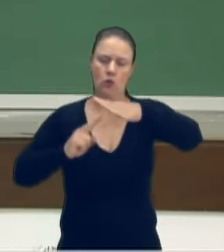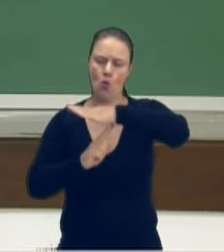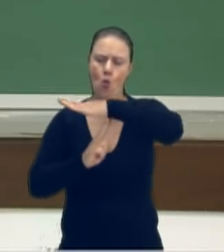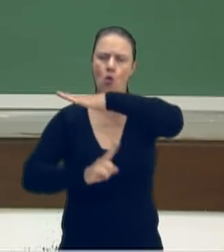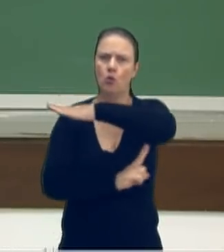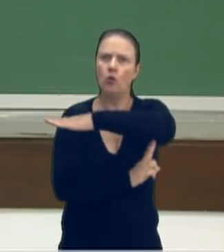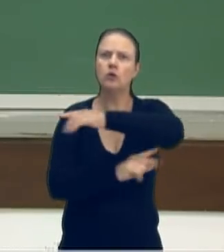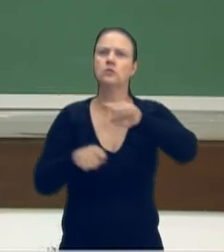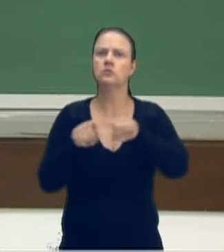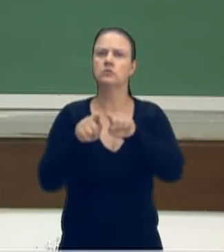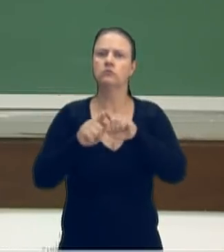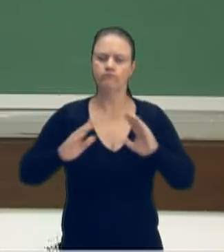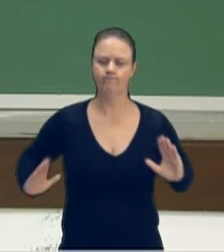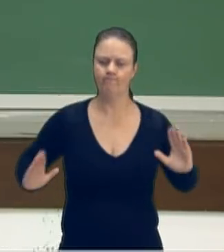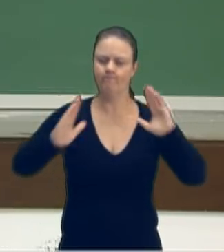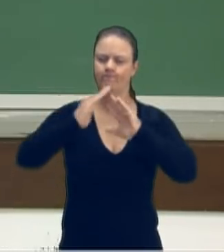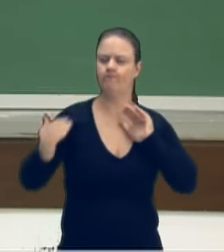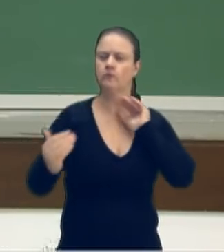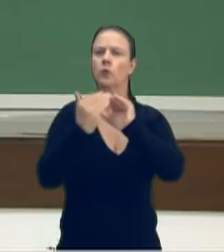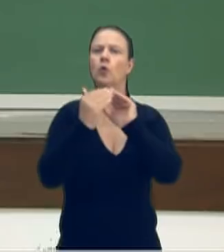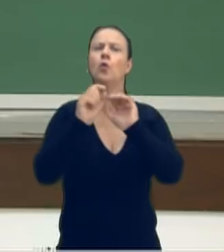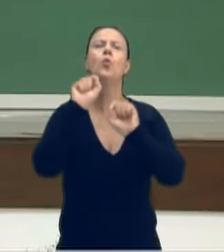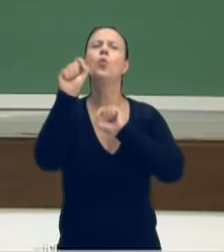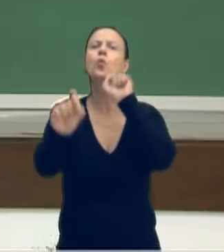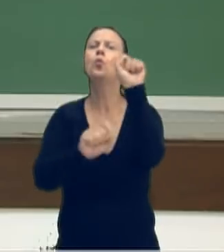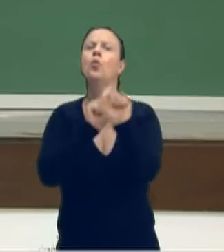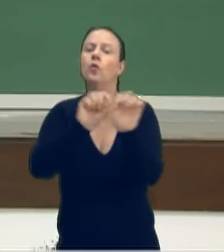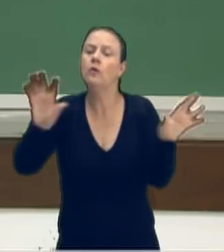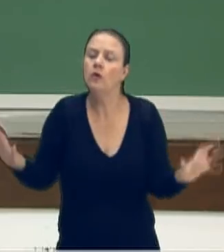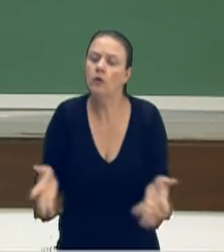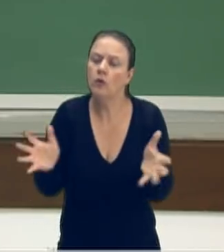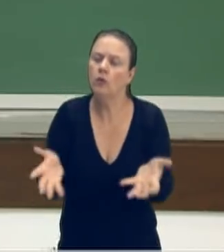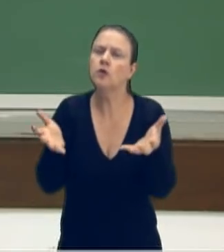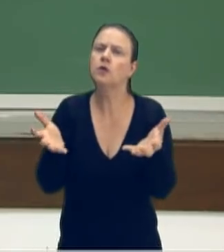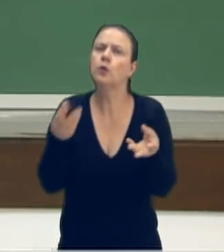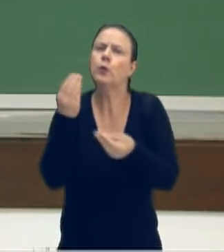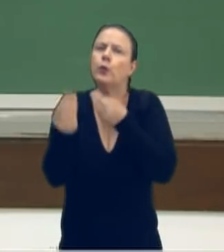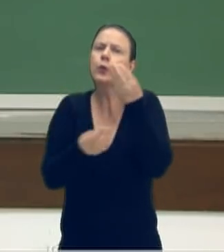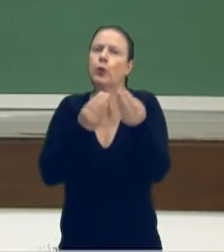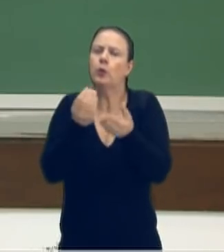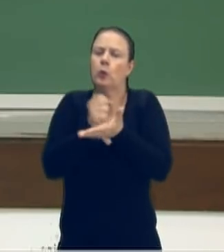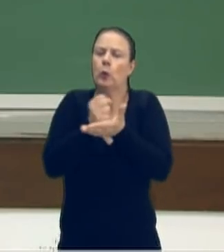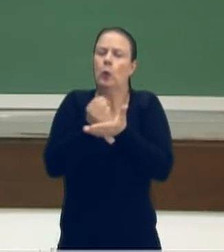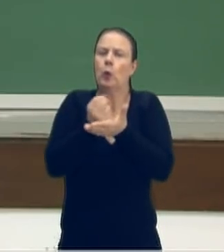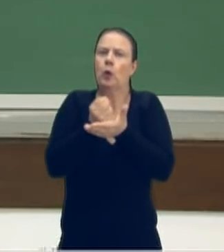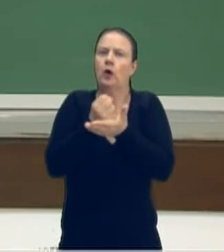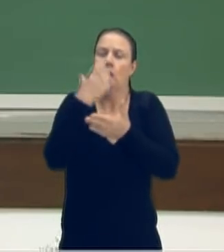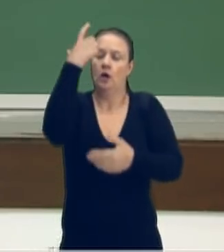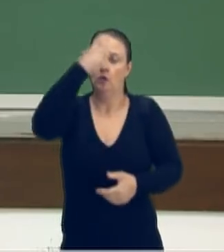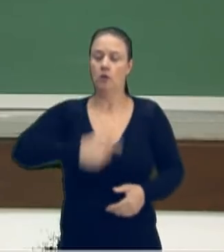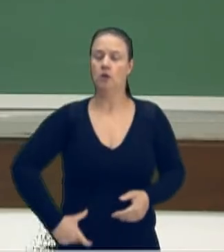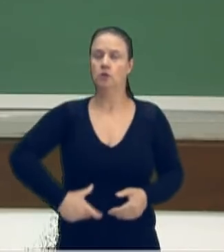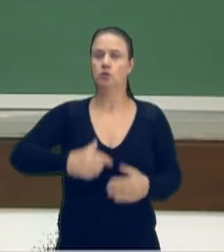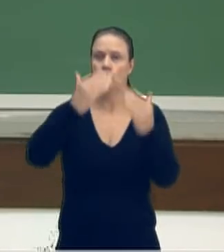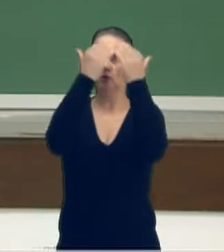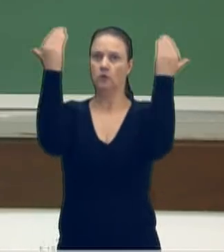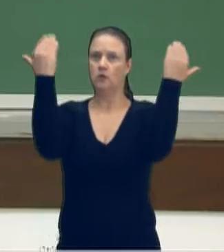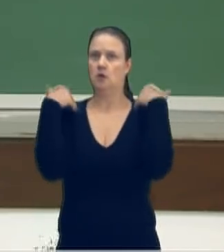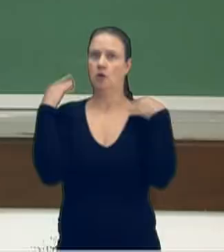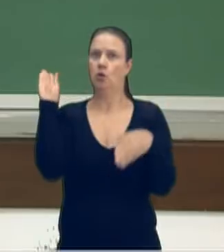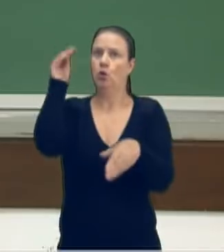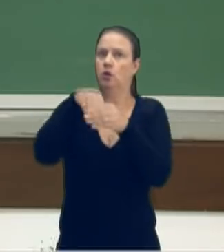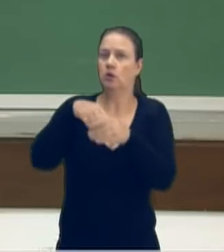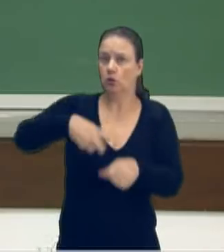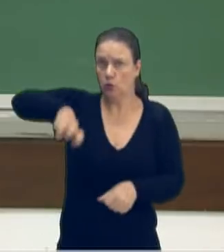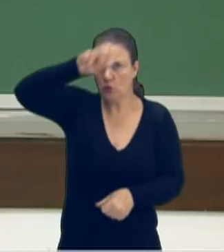pirâmides. Que motivação, que ideia de controle social a imagem do faraó tinha dentro do Egito Antigo. Daqui a